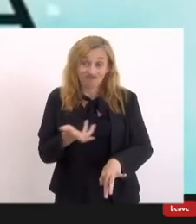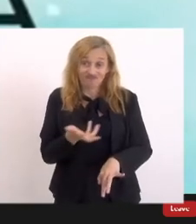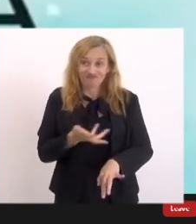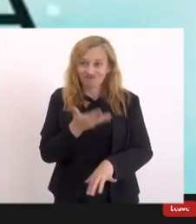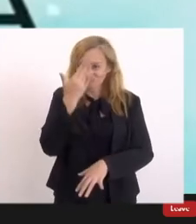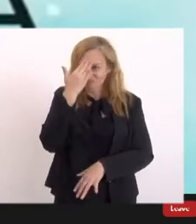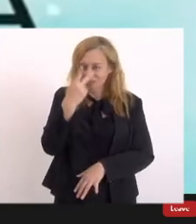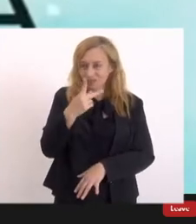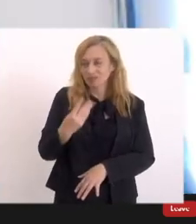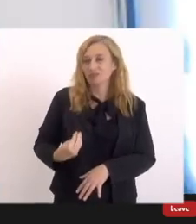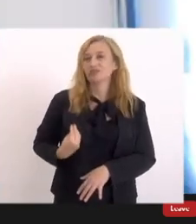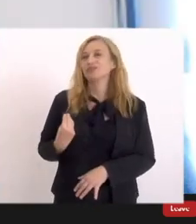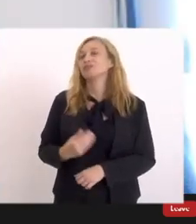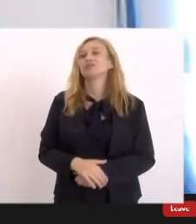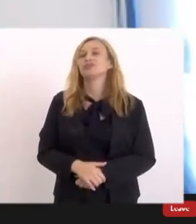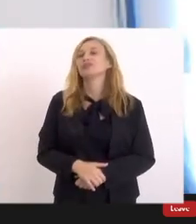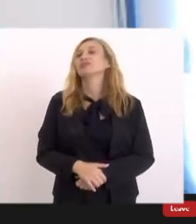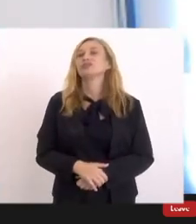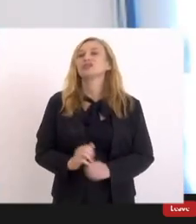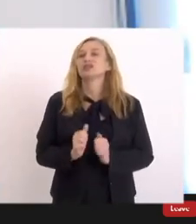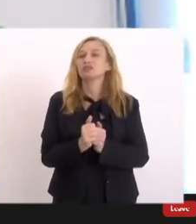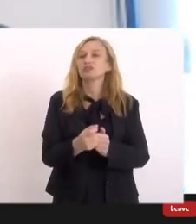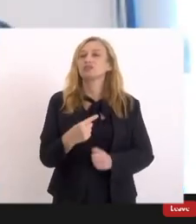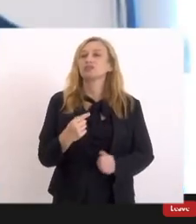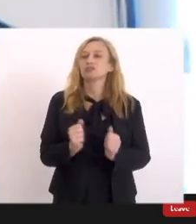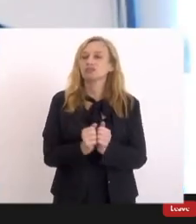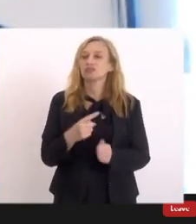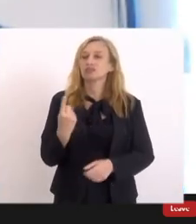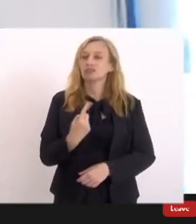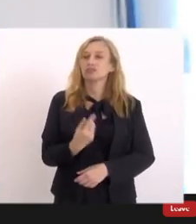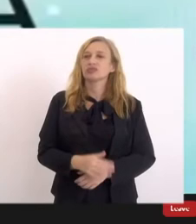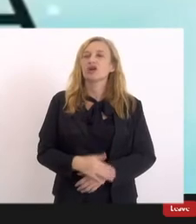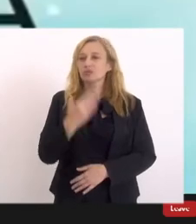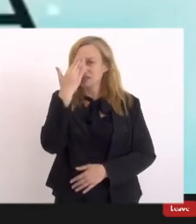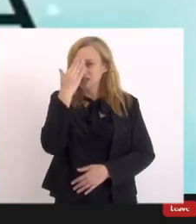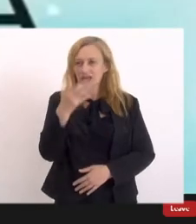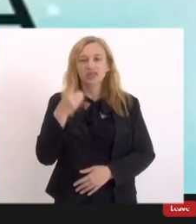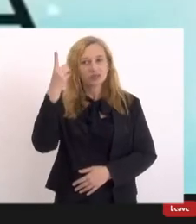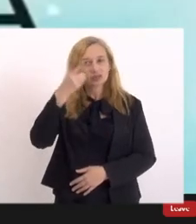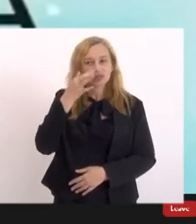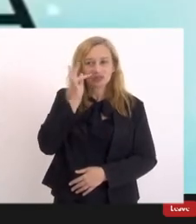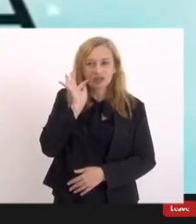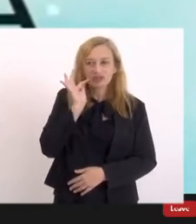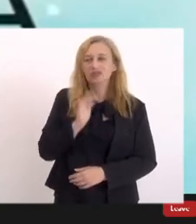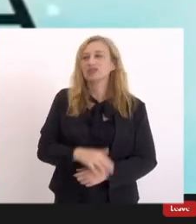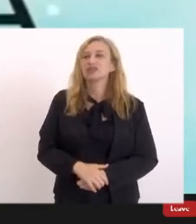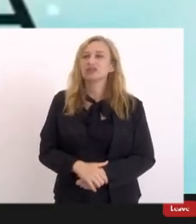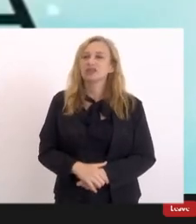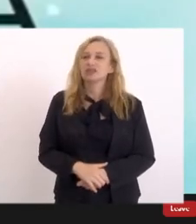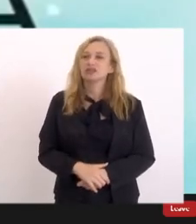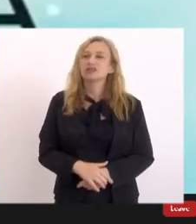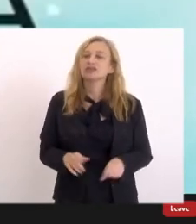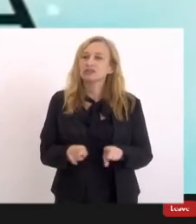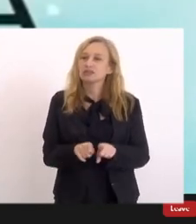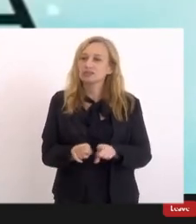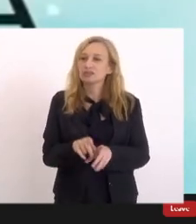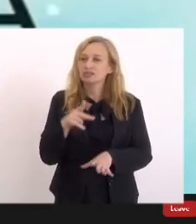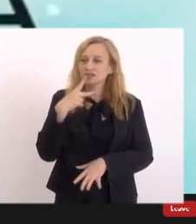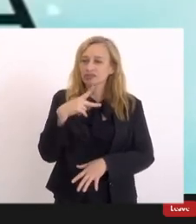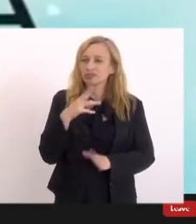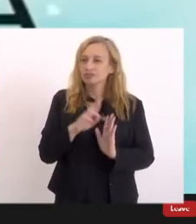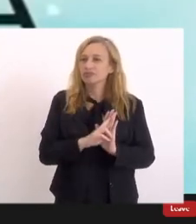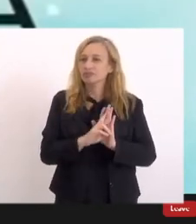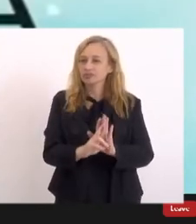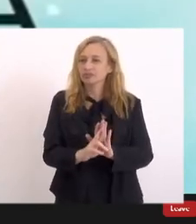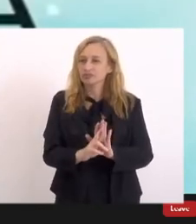pela presença sua e da campanha aqui junto conosco. Obrigada, deputado Flávio. Eu queria também aqui dizer que eu também